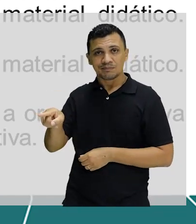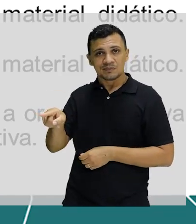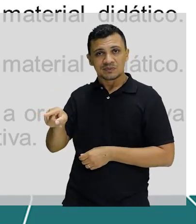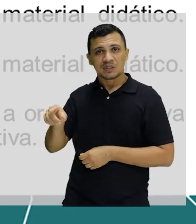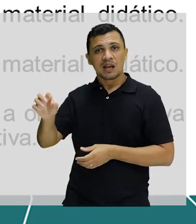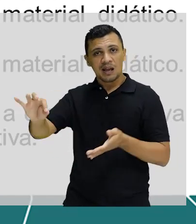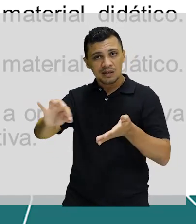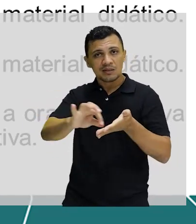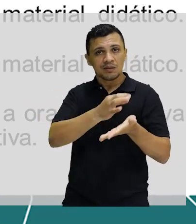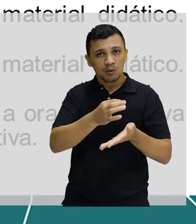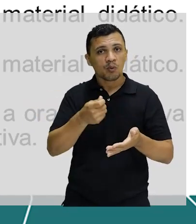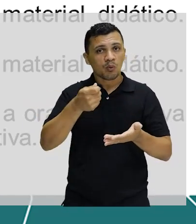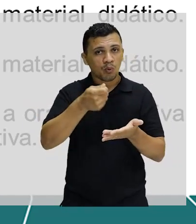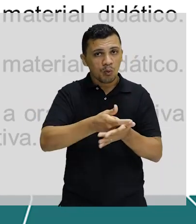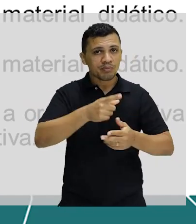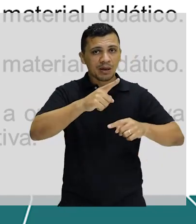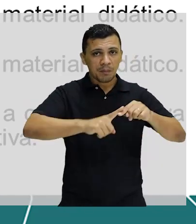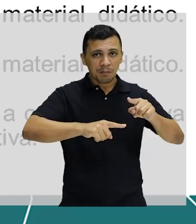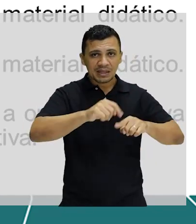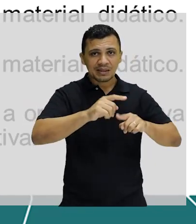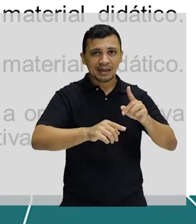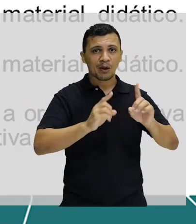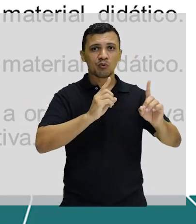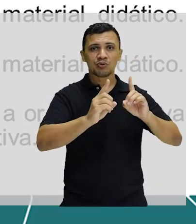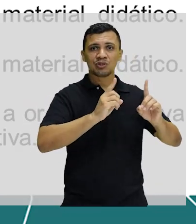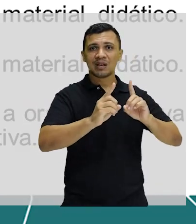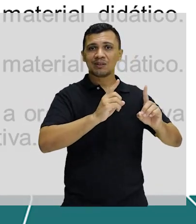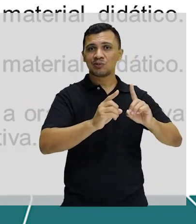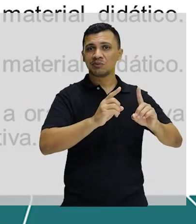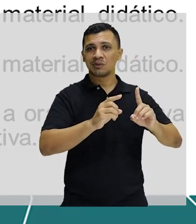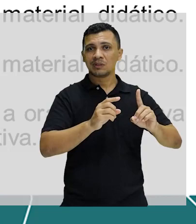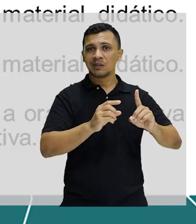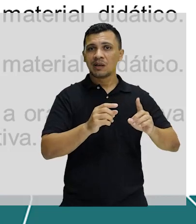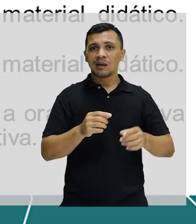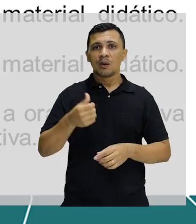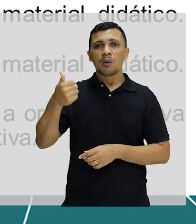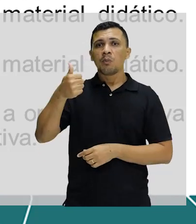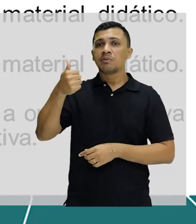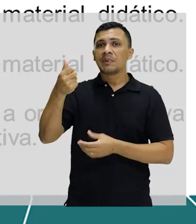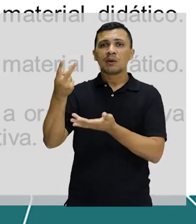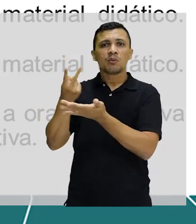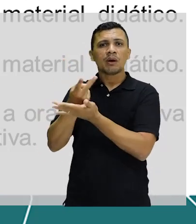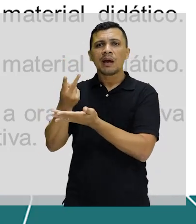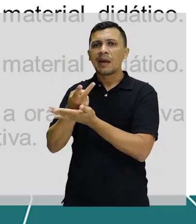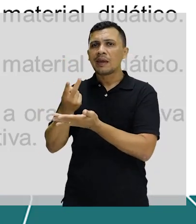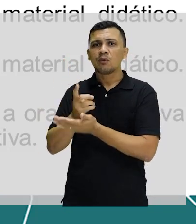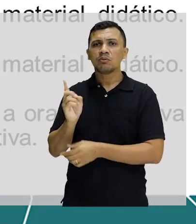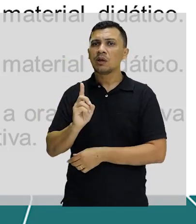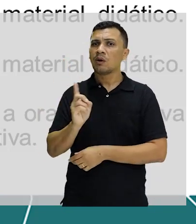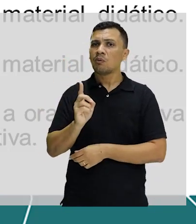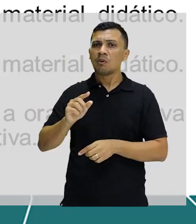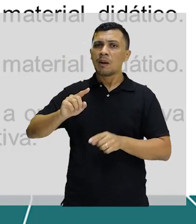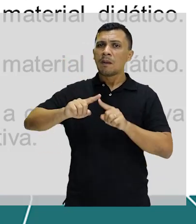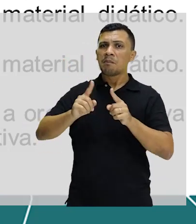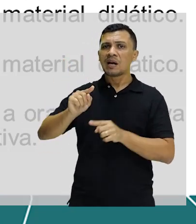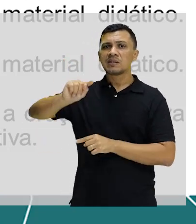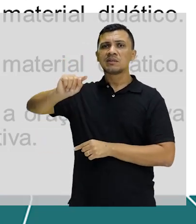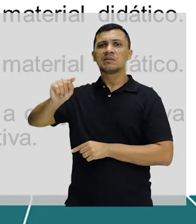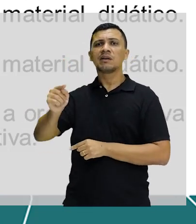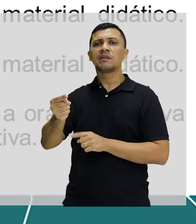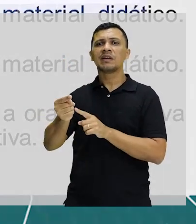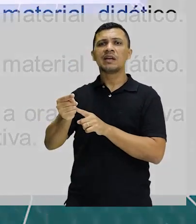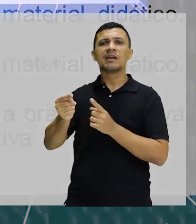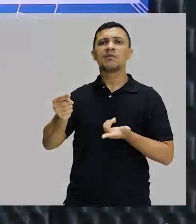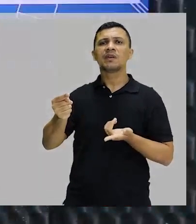didático. Vale destacar que no primeiro exemplo não há erro, contudo a oração adjetiva separada por vírgula, ela deixa de